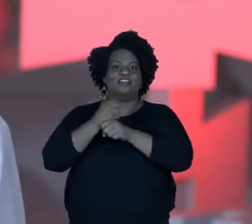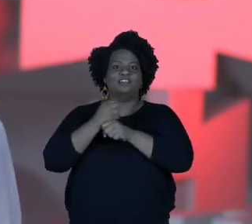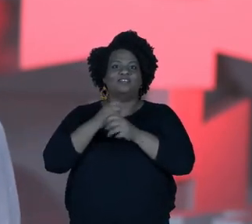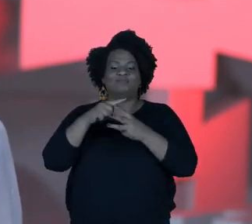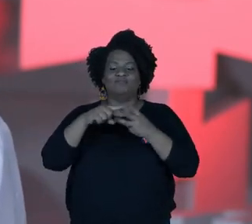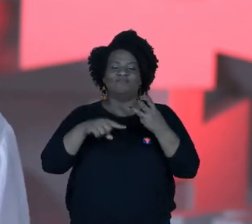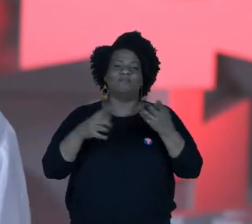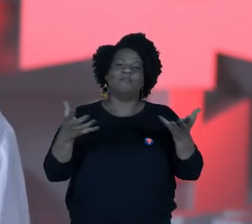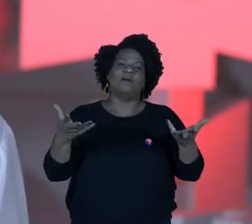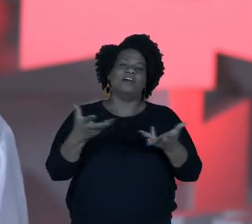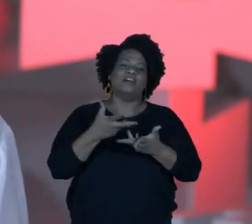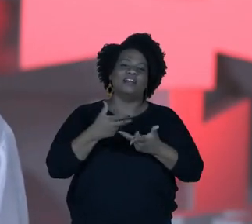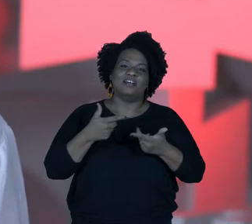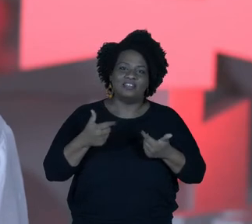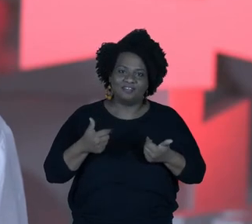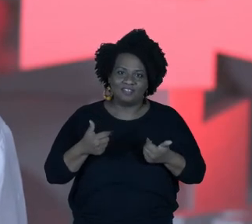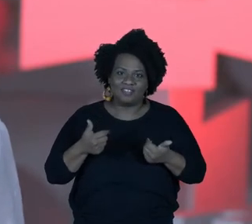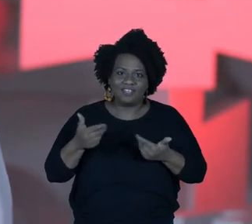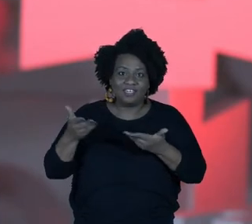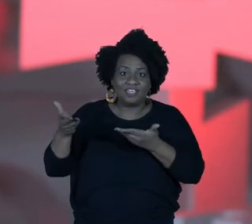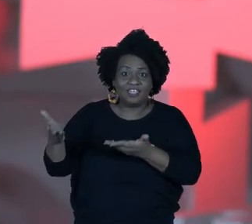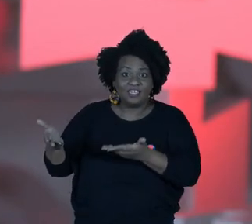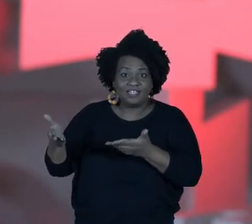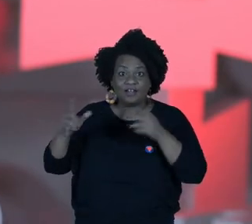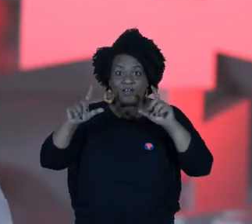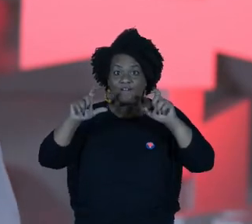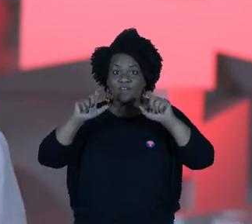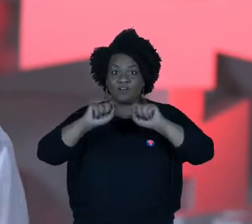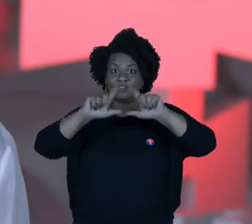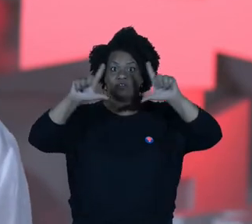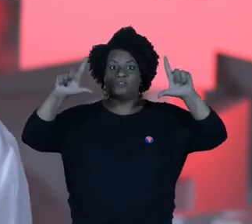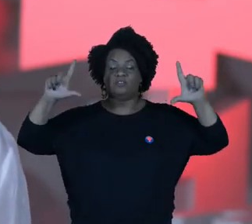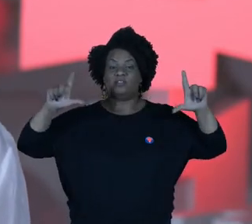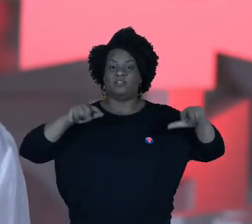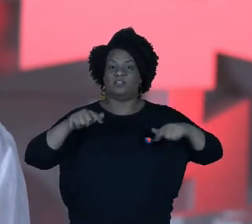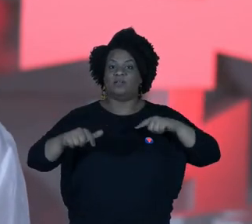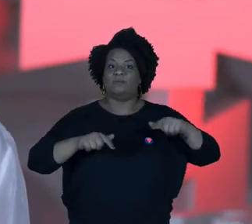é fascinante. Então, aqui é uma foto maior do trabalho.